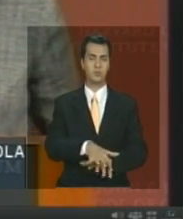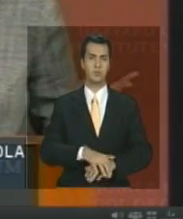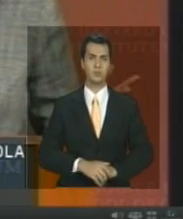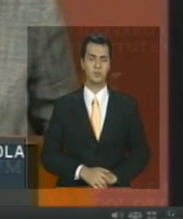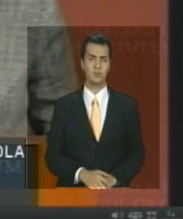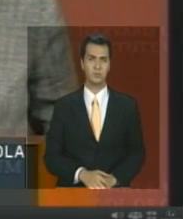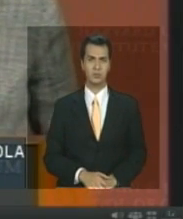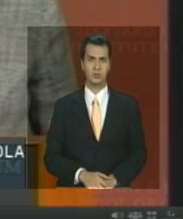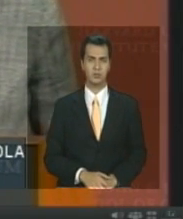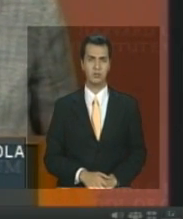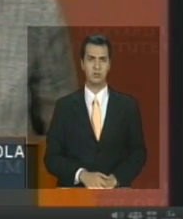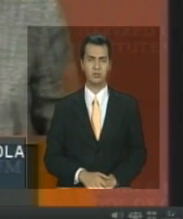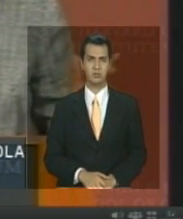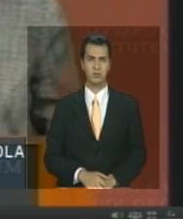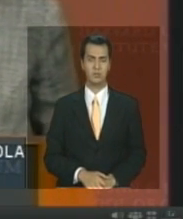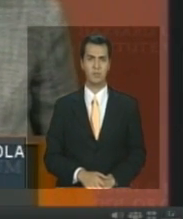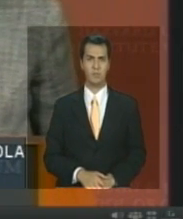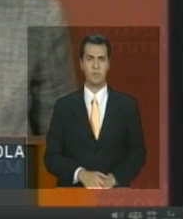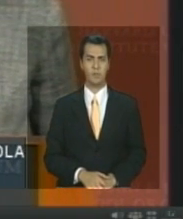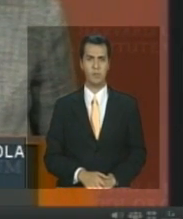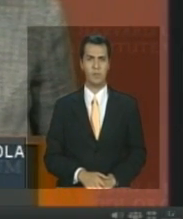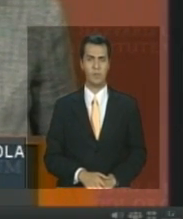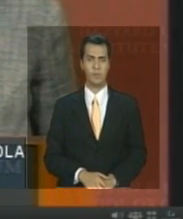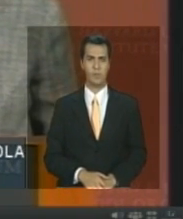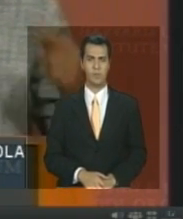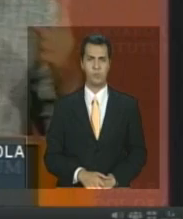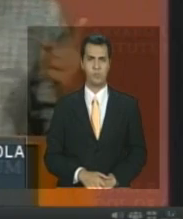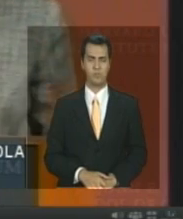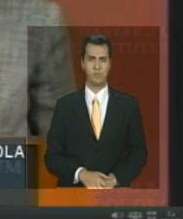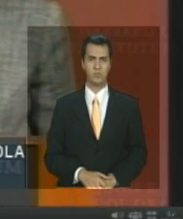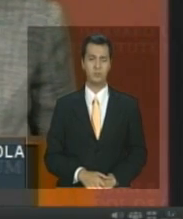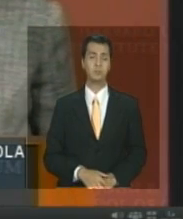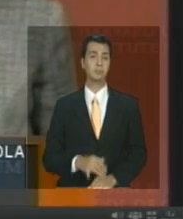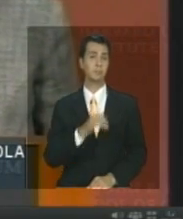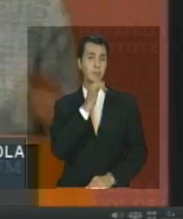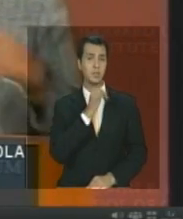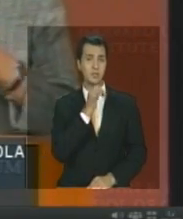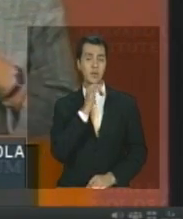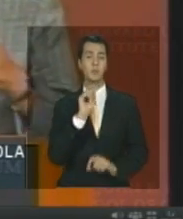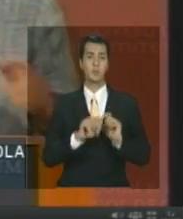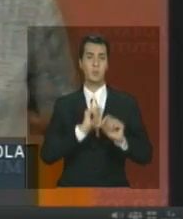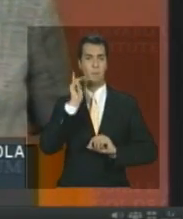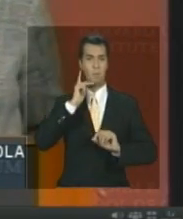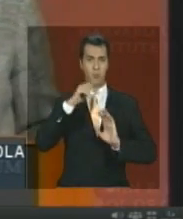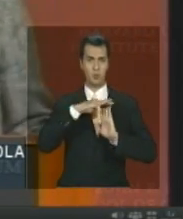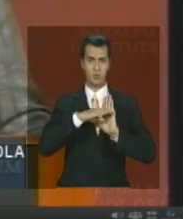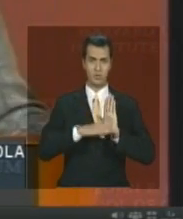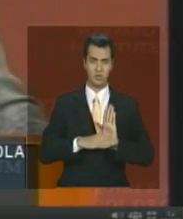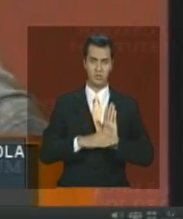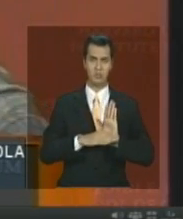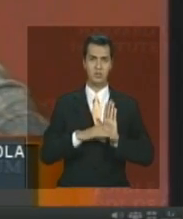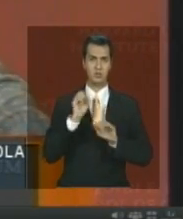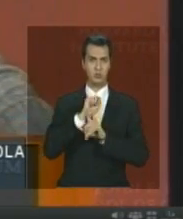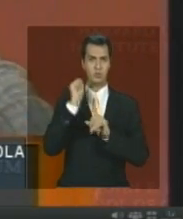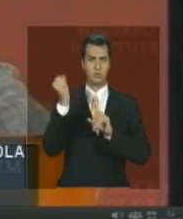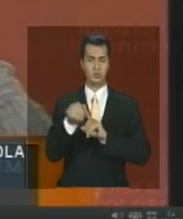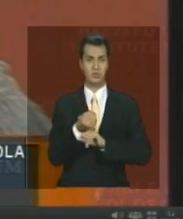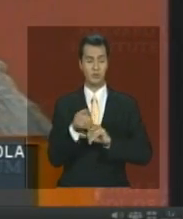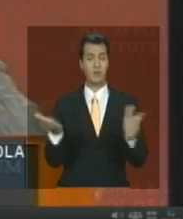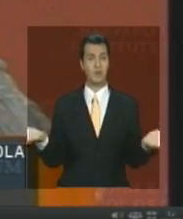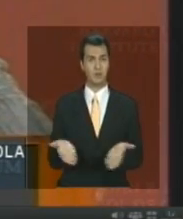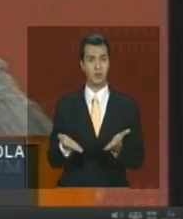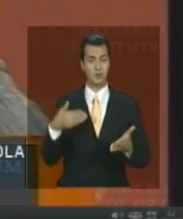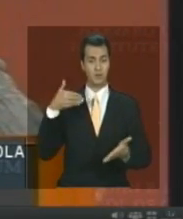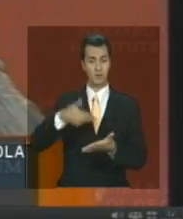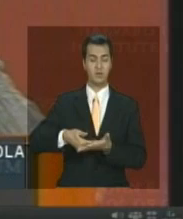que passa, por exemplo, por garantir agora, neste final